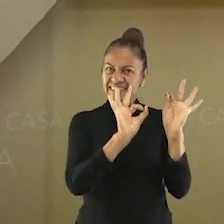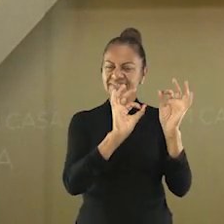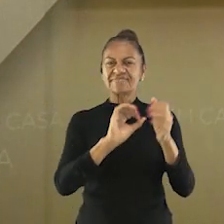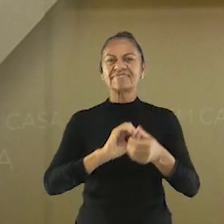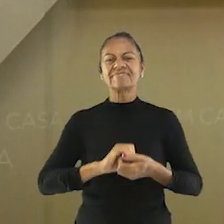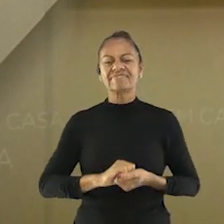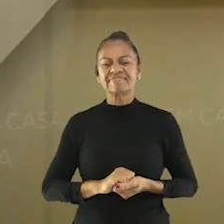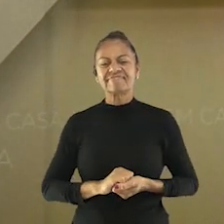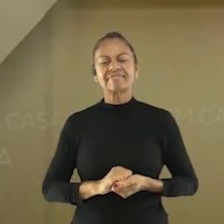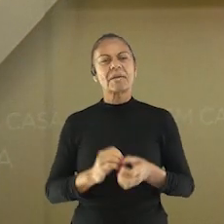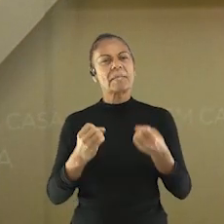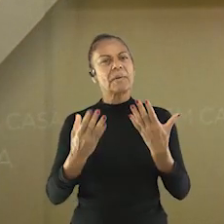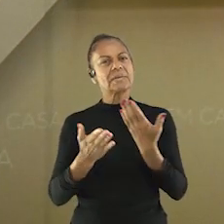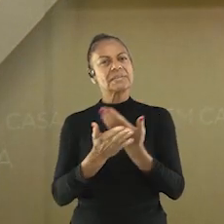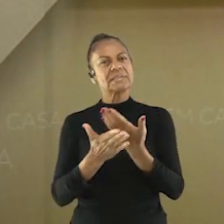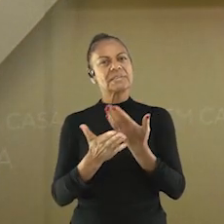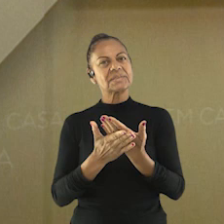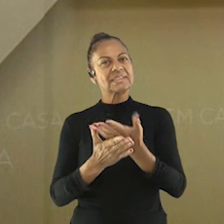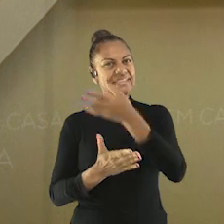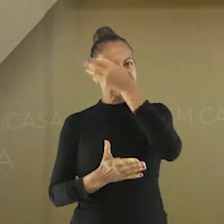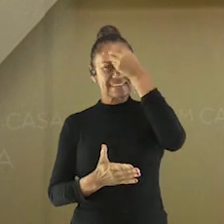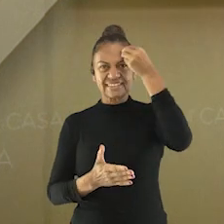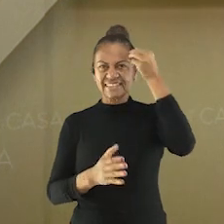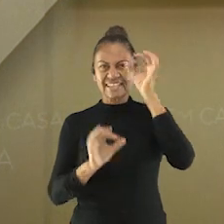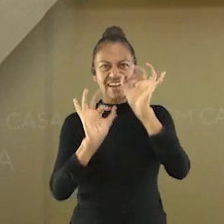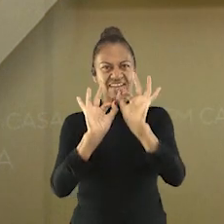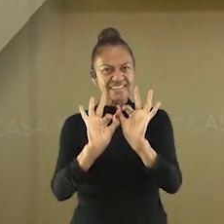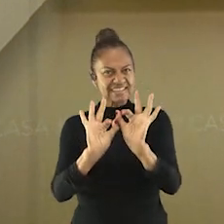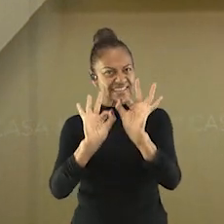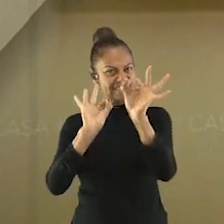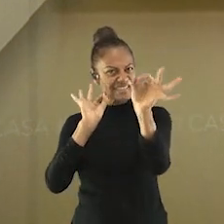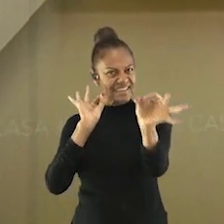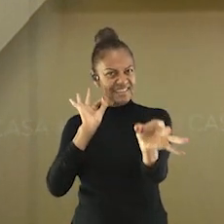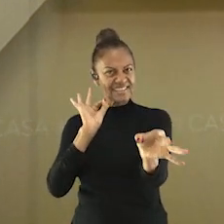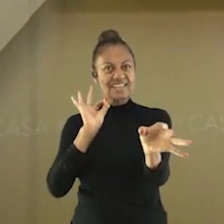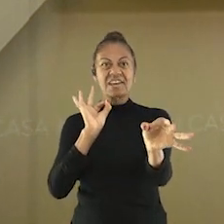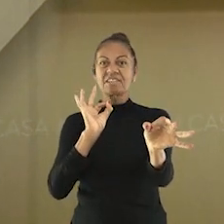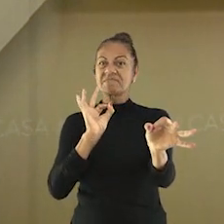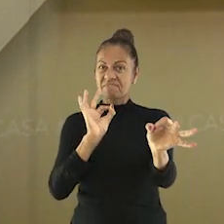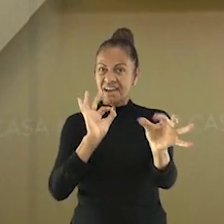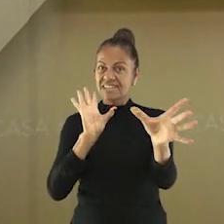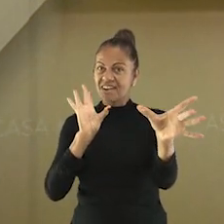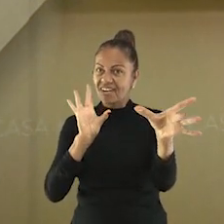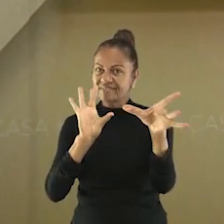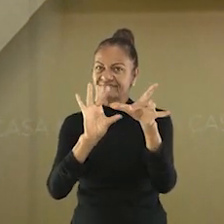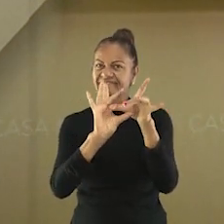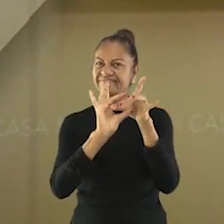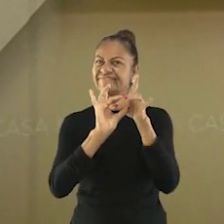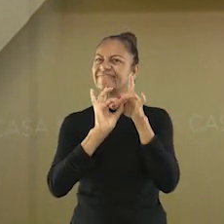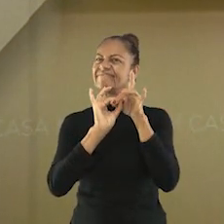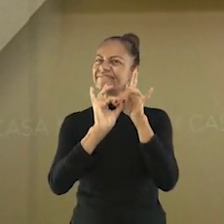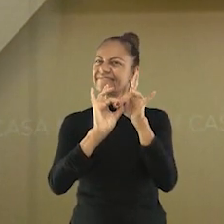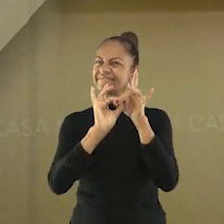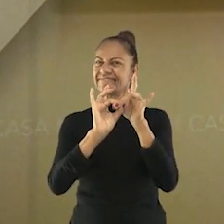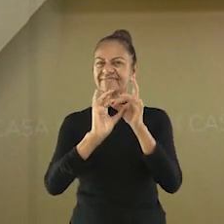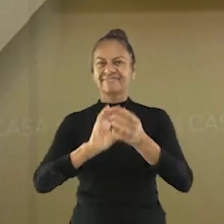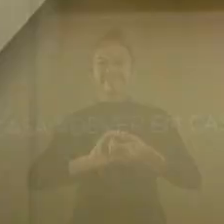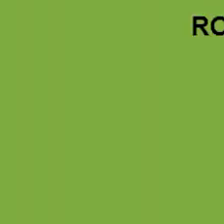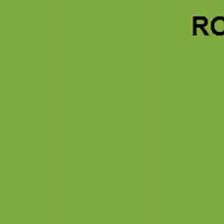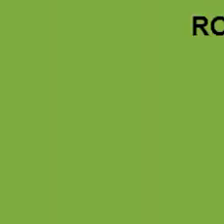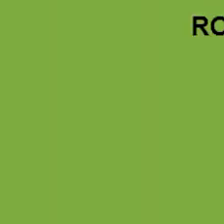exibidas nos canais do Dever em Casa na TV. Bons estudos e não se esqueçam, mesmo em distantes, estamos juntos!